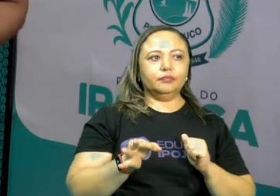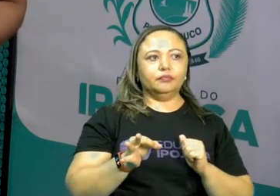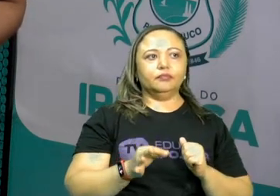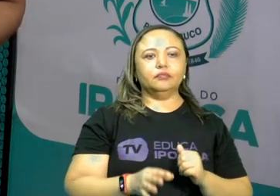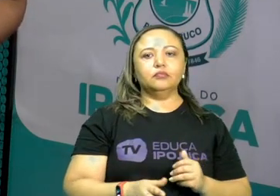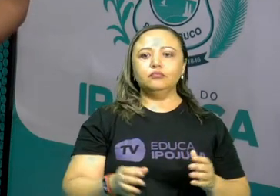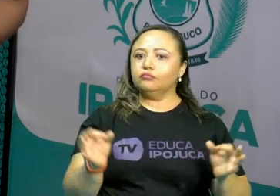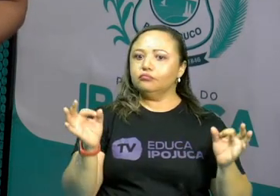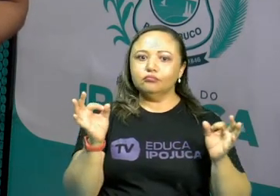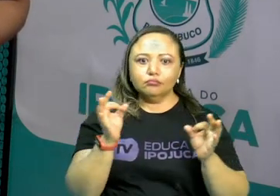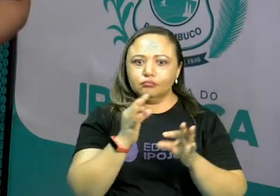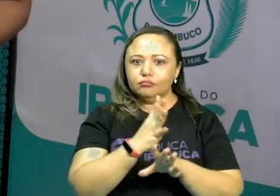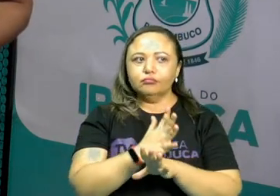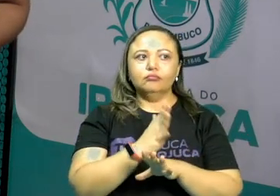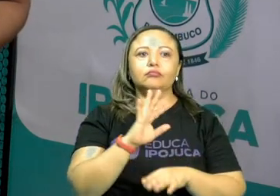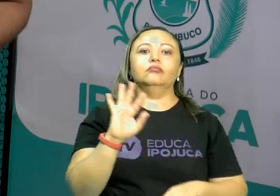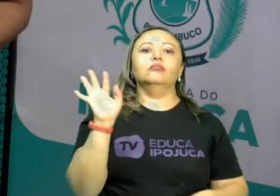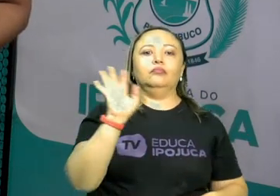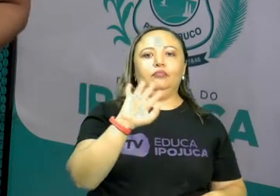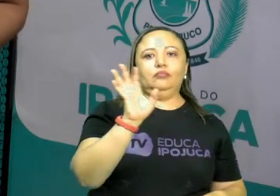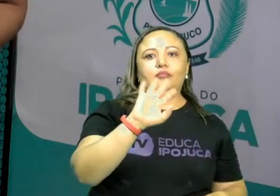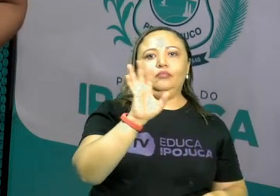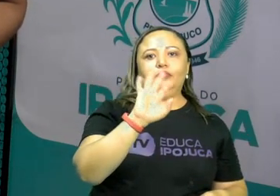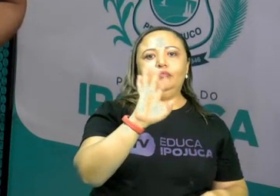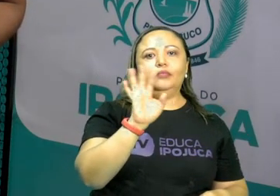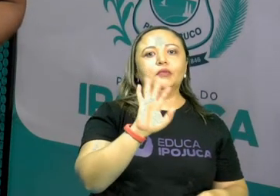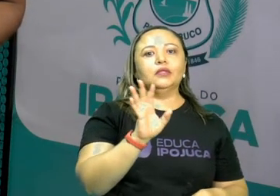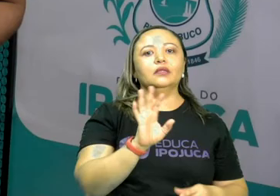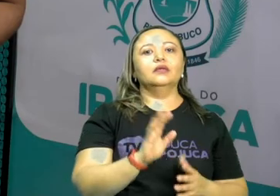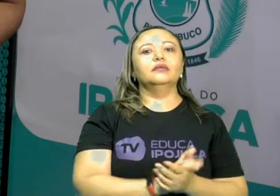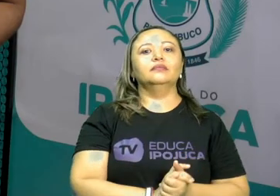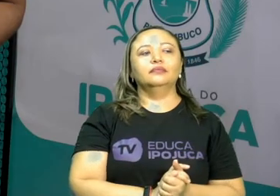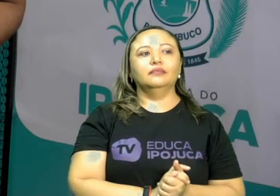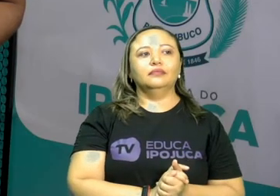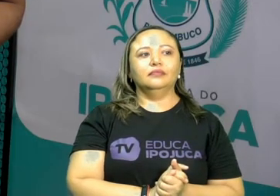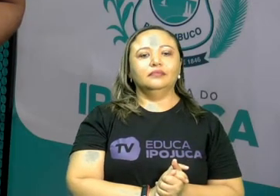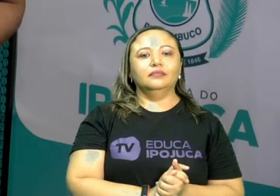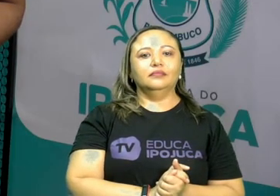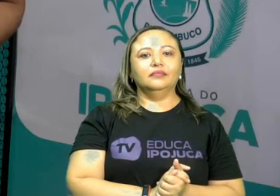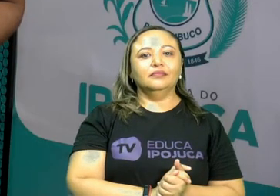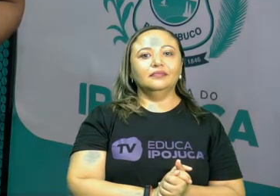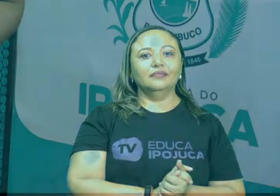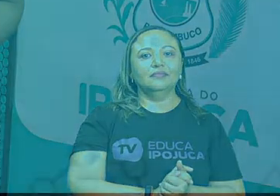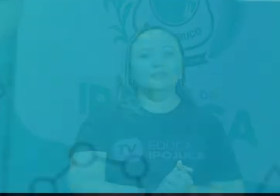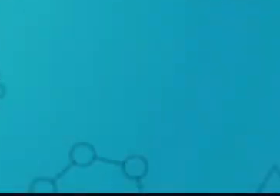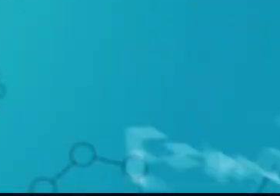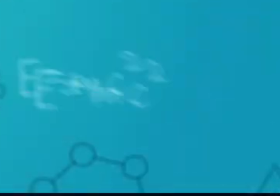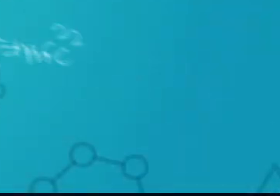Então, por hoje é só. Até a nossa próxima aula. Beijo no coração de vocês.